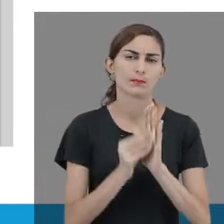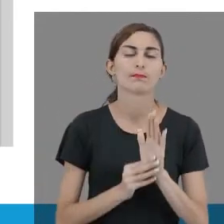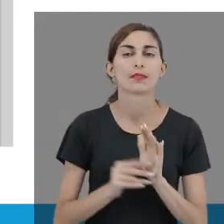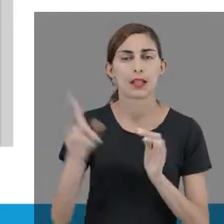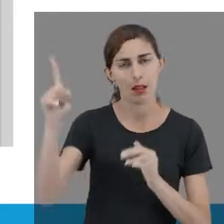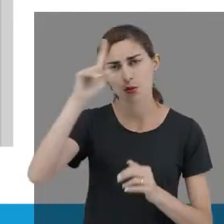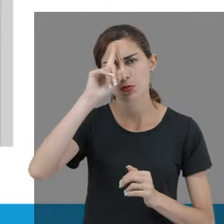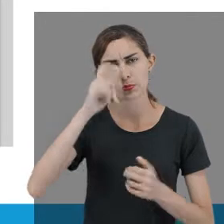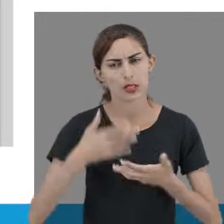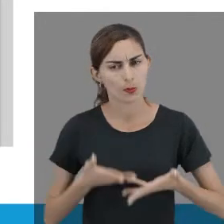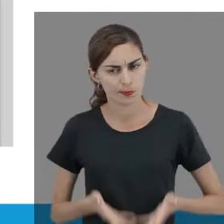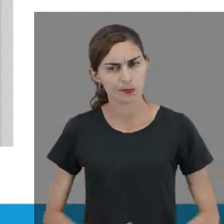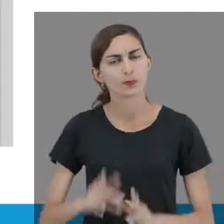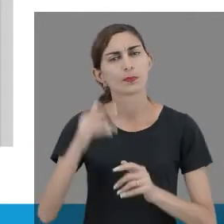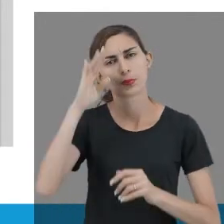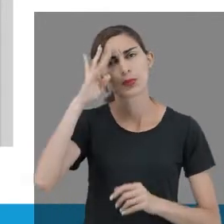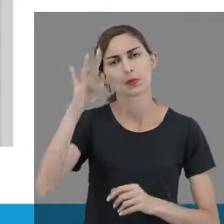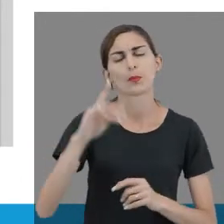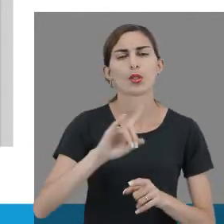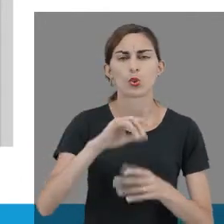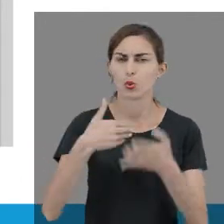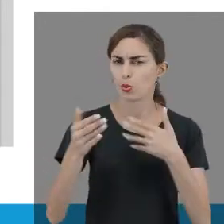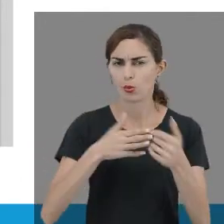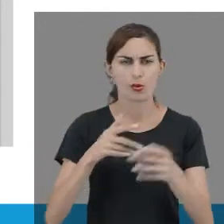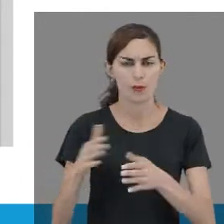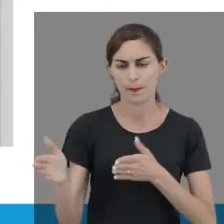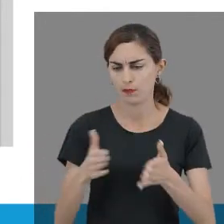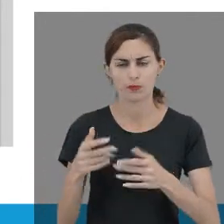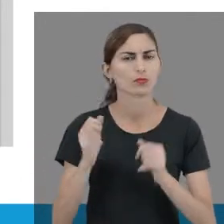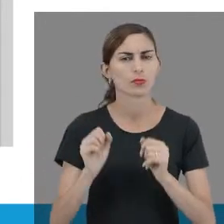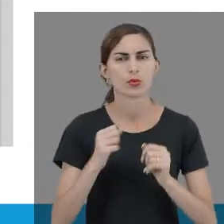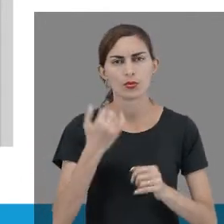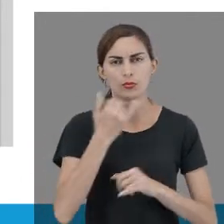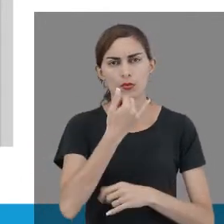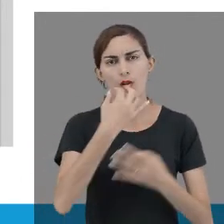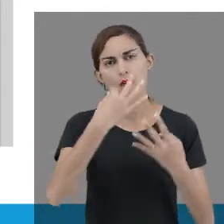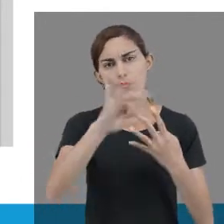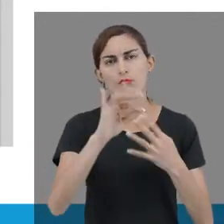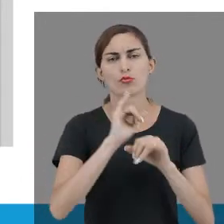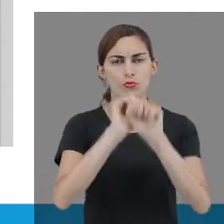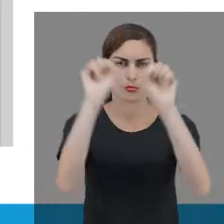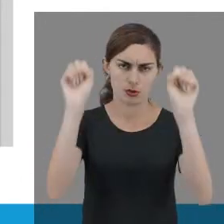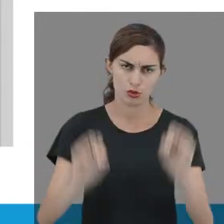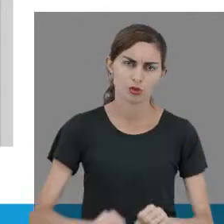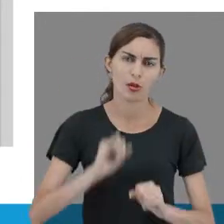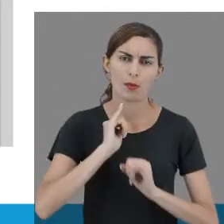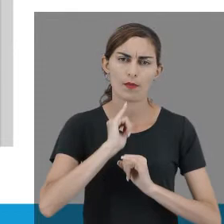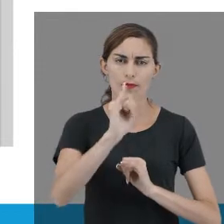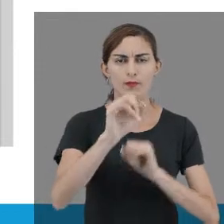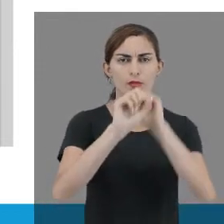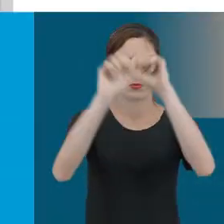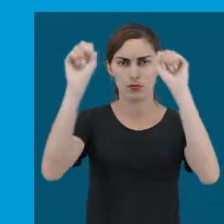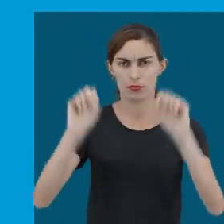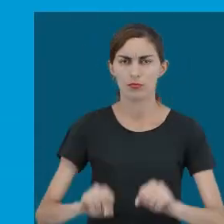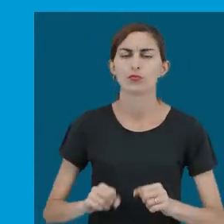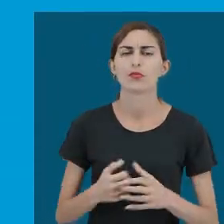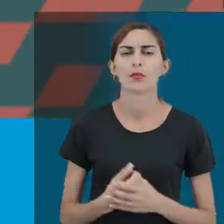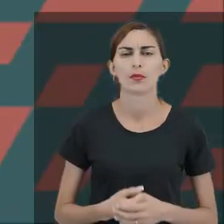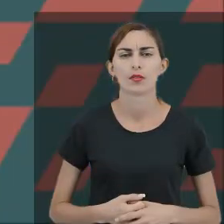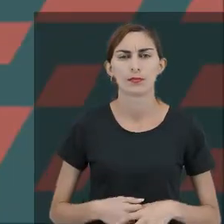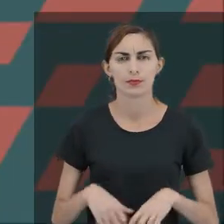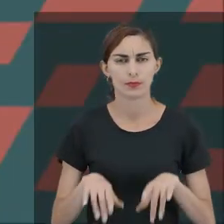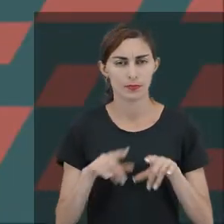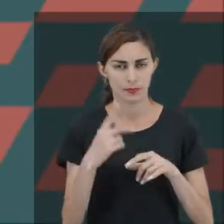suspeita, na maternidade principalmente, mas em qualquer momento, caso ele não seja notificado, que ele seja notificado nesse sistema,